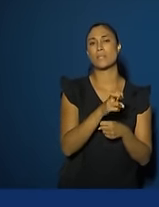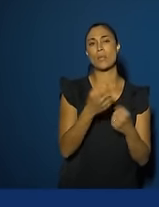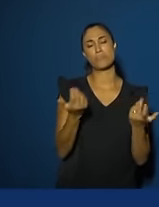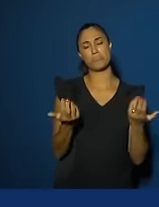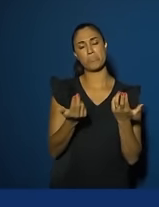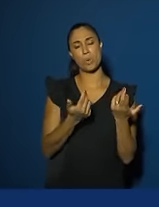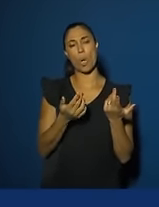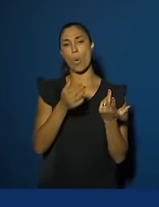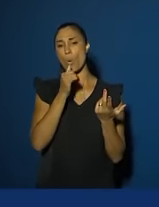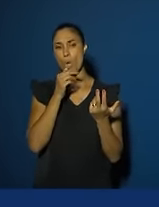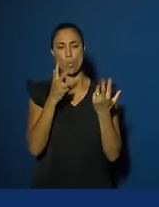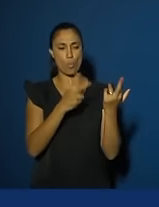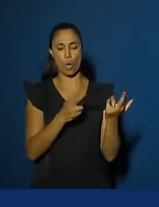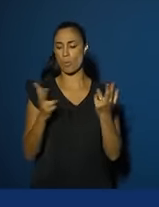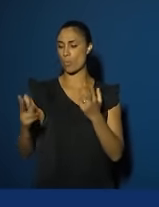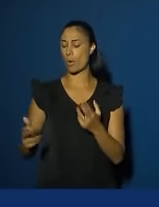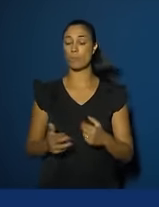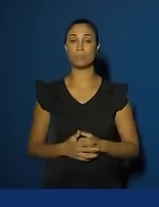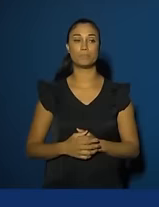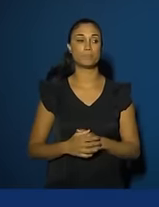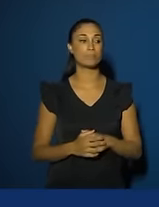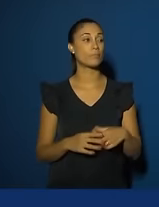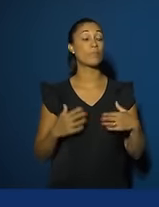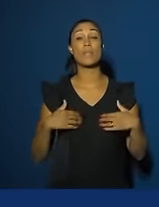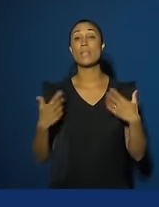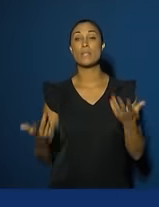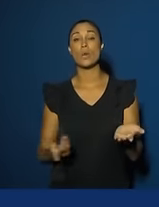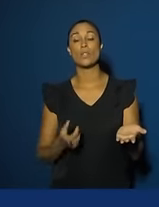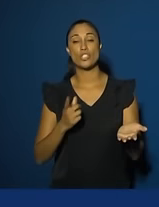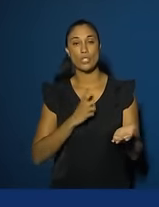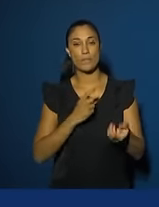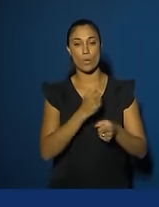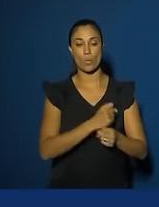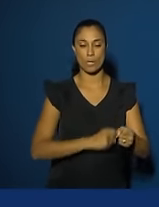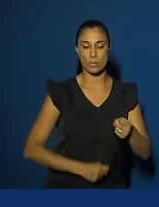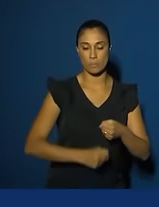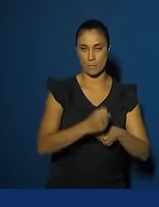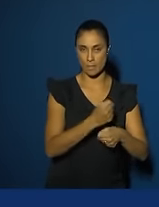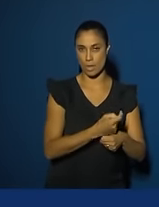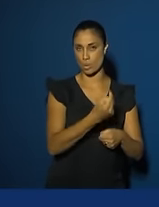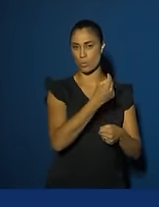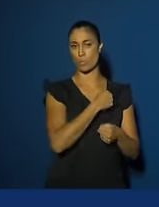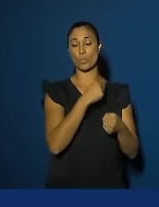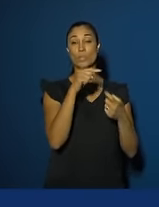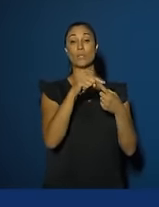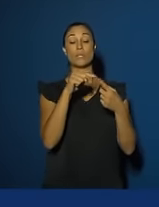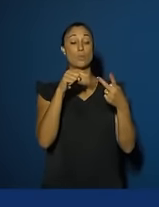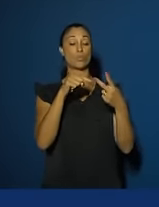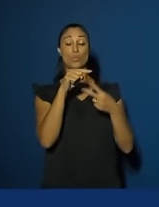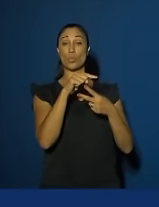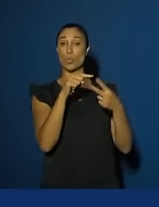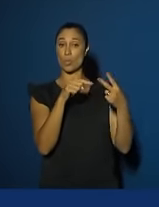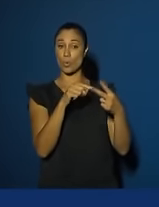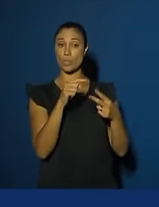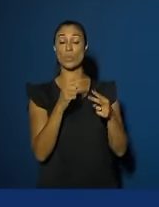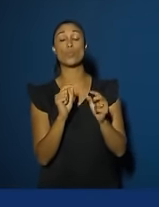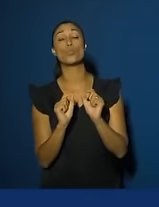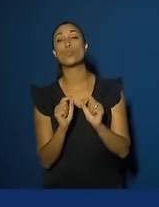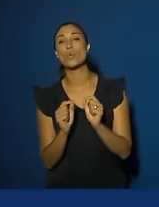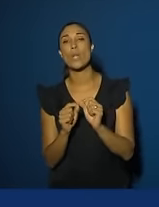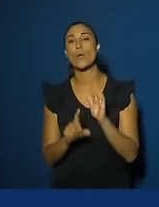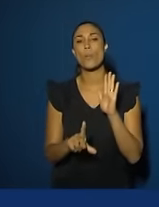coincidentemente o mesmo número então nós tivemos o ano passado por conta dessas duas questões um veto